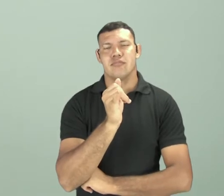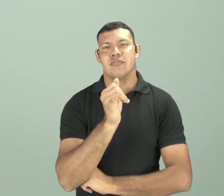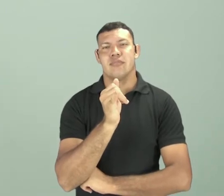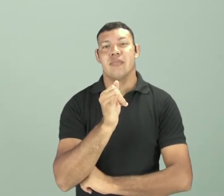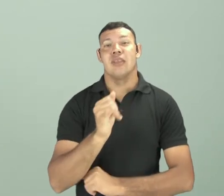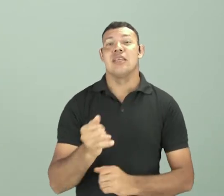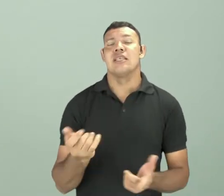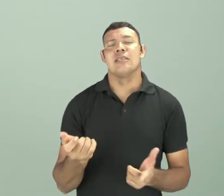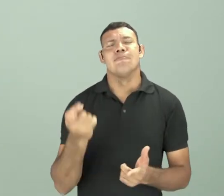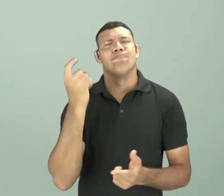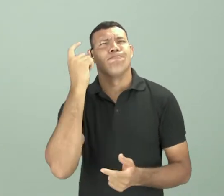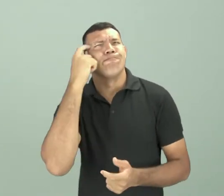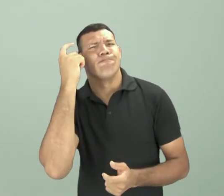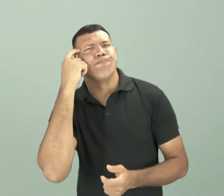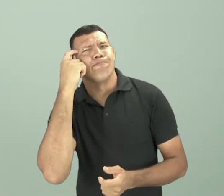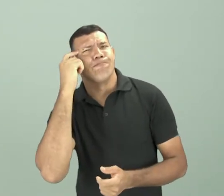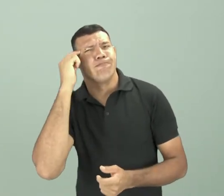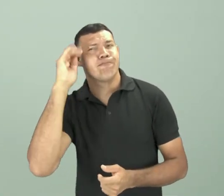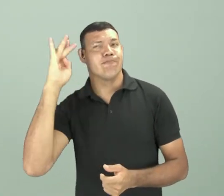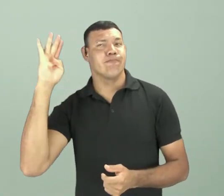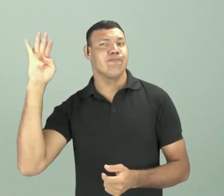que se passa